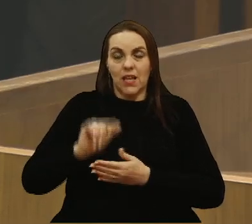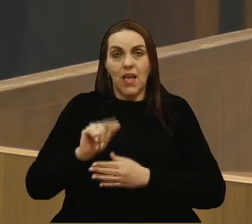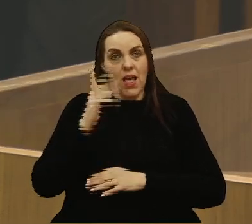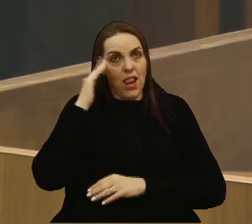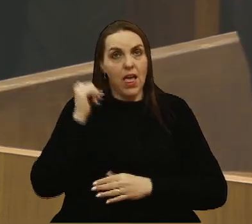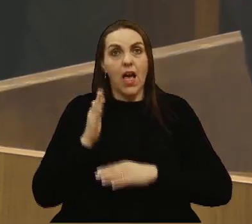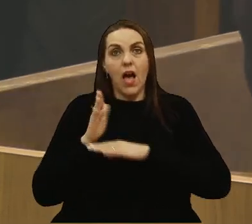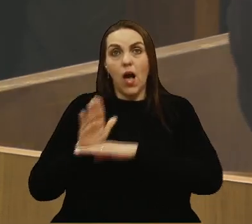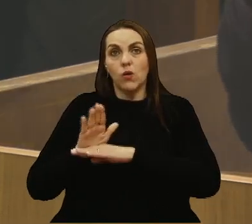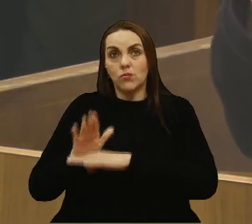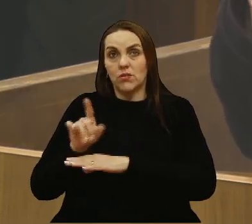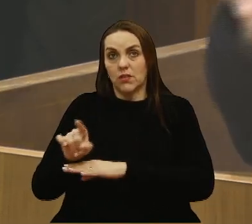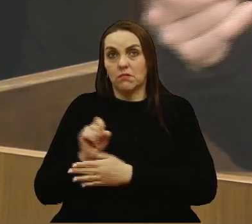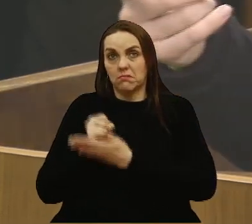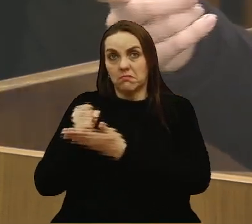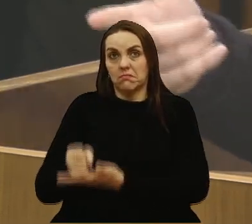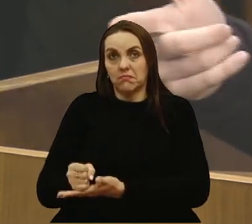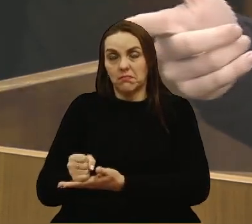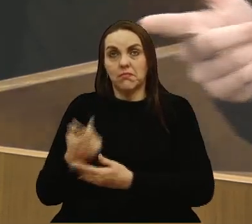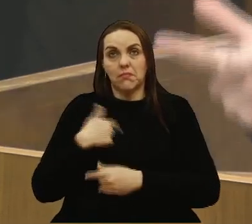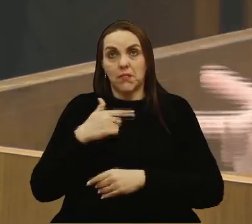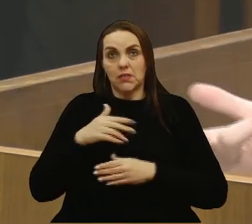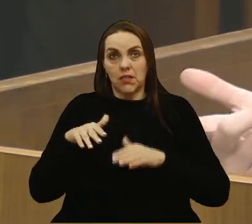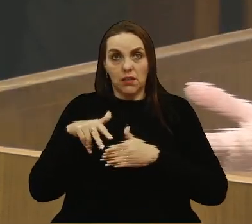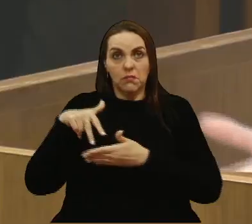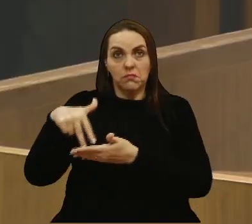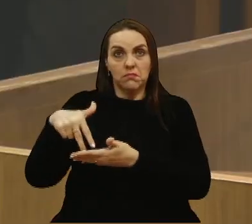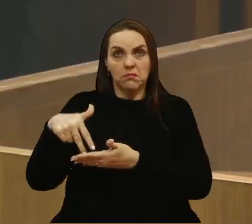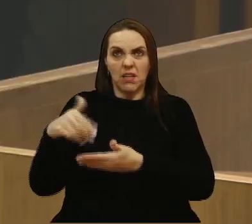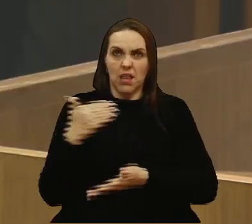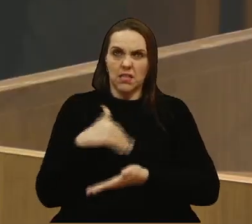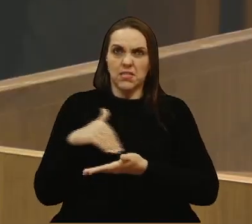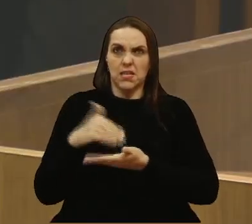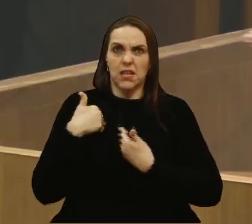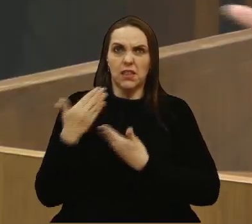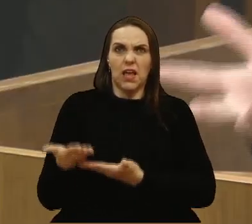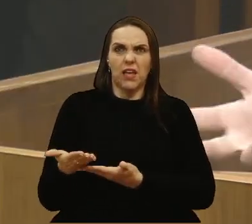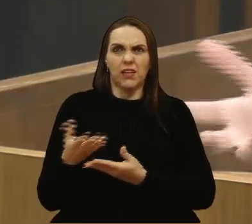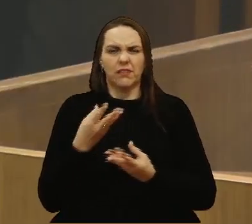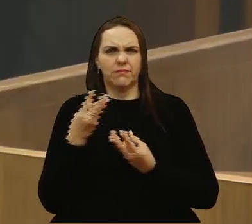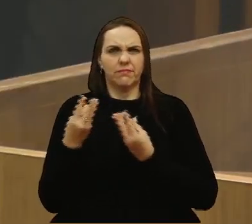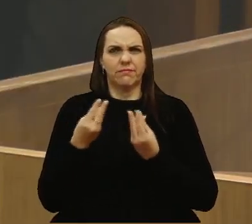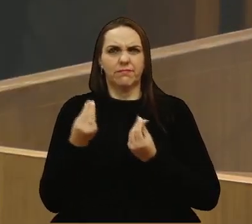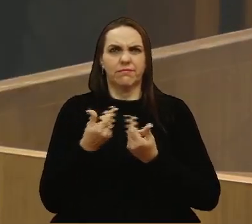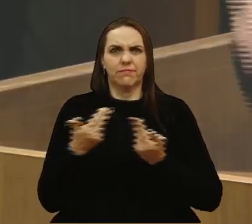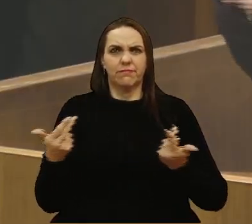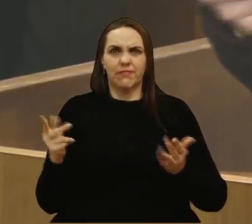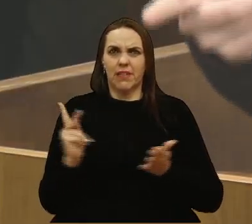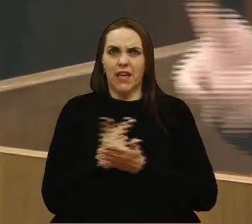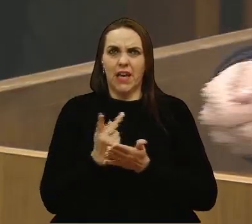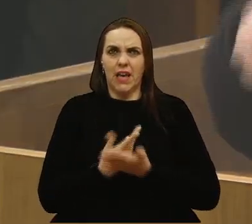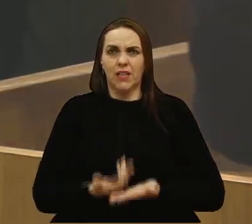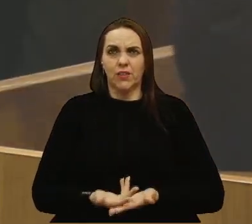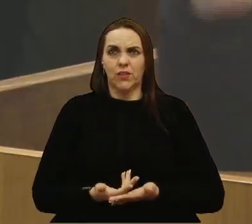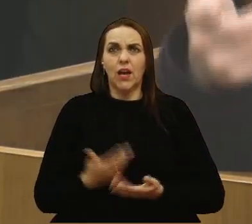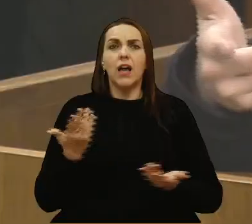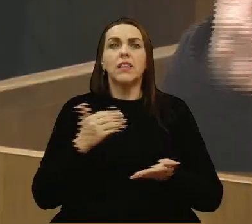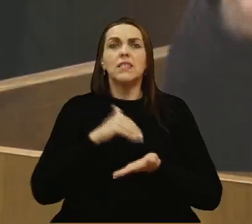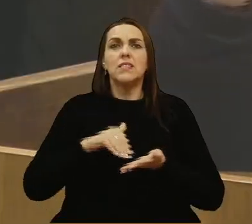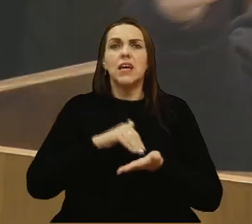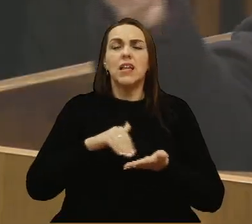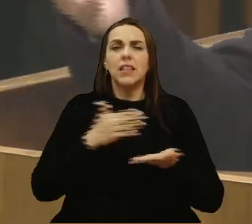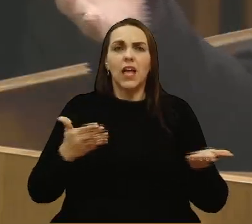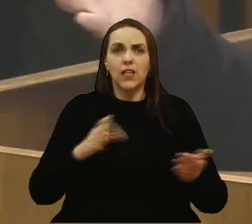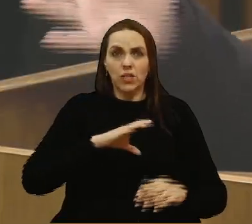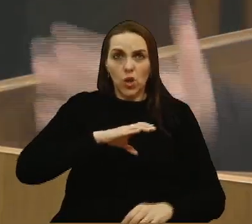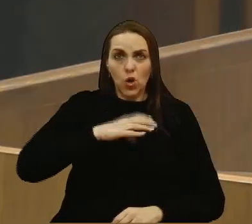auxiliar. Mas ela está tomando linha de frente, vereador Juliano, como secretária. Tem alguma coisa de errada nessa história. Cadê o secretário? Tem que ter coragem